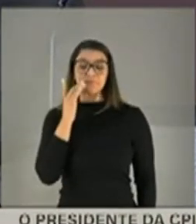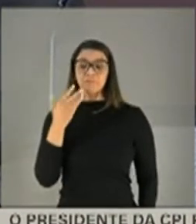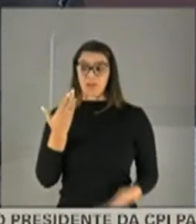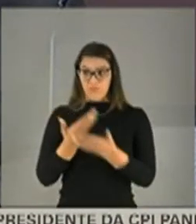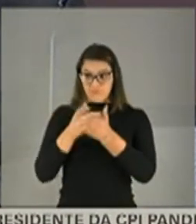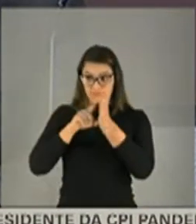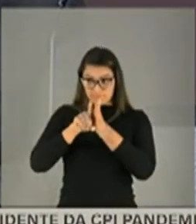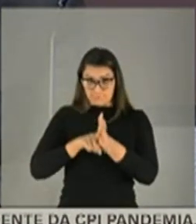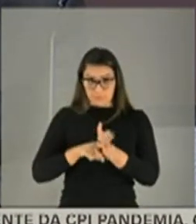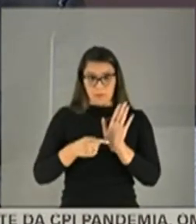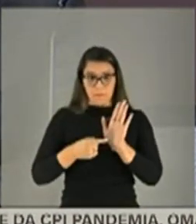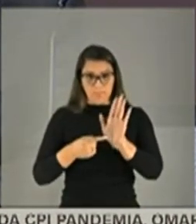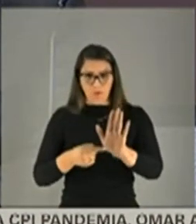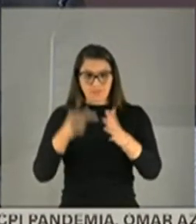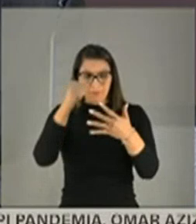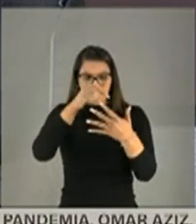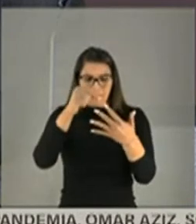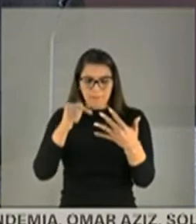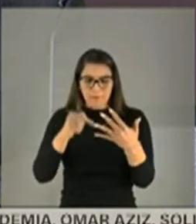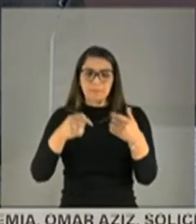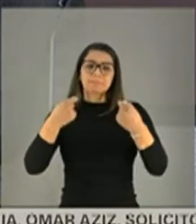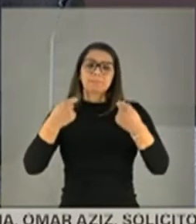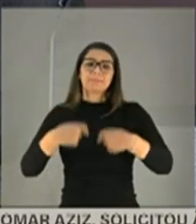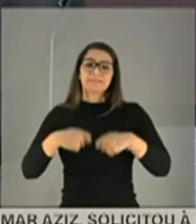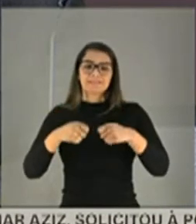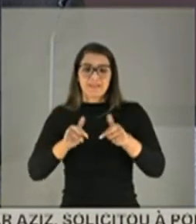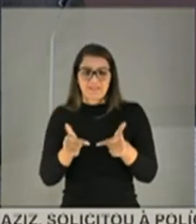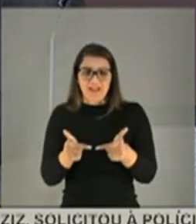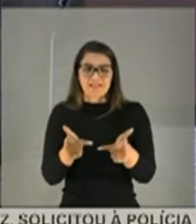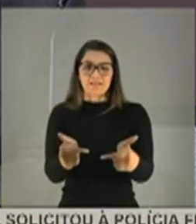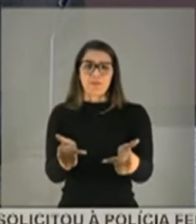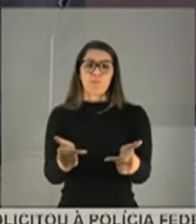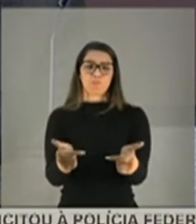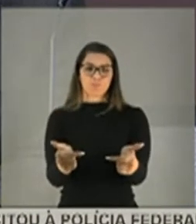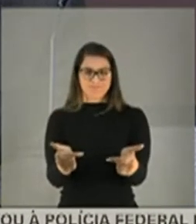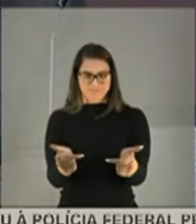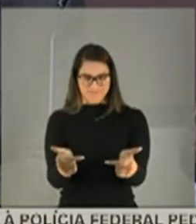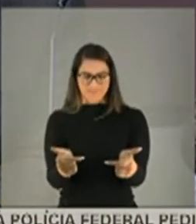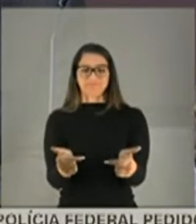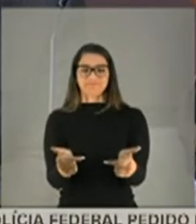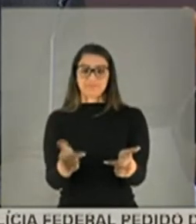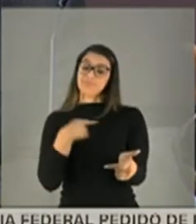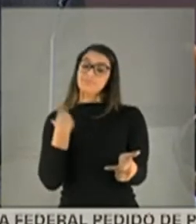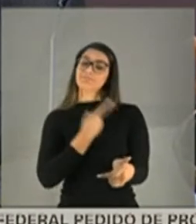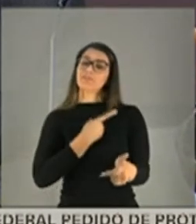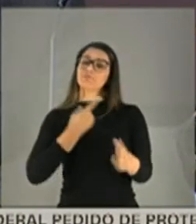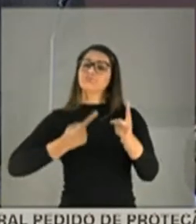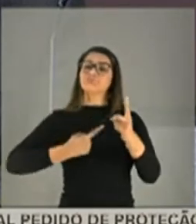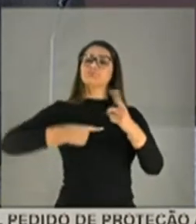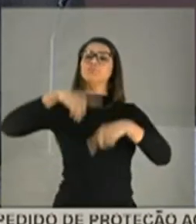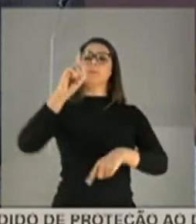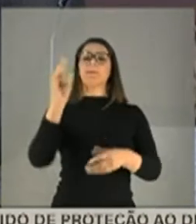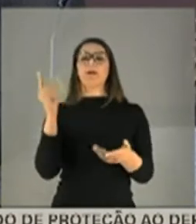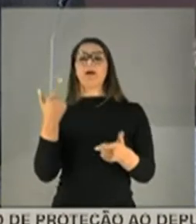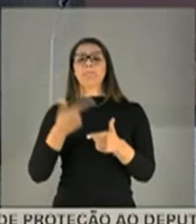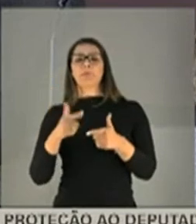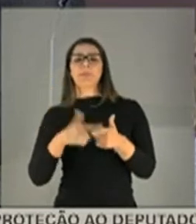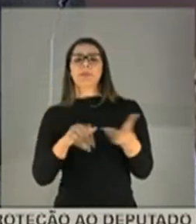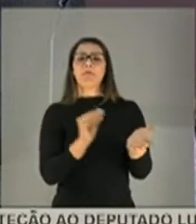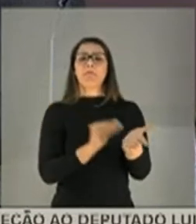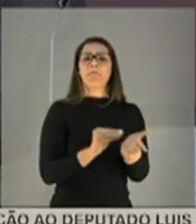que havia medidas que precisavam ter sido colocadas em ação, para a gente superar essas deficiências, porque já